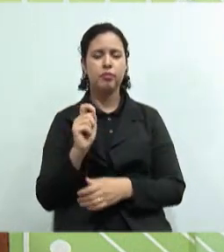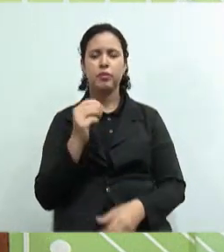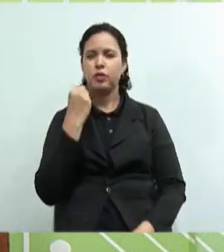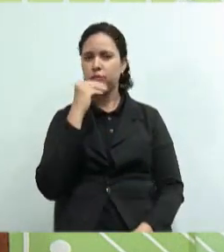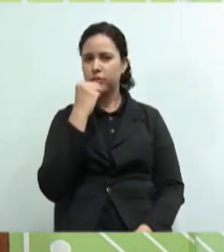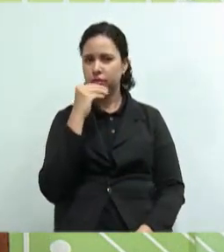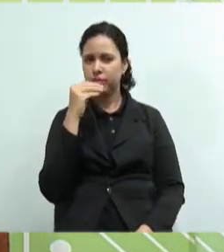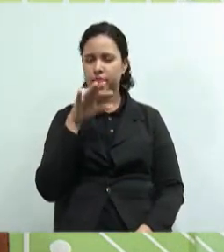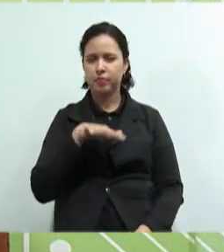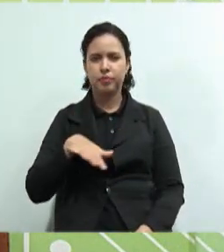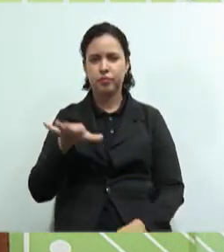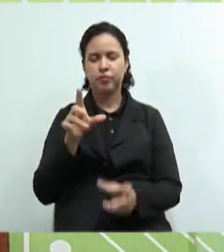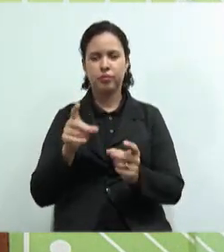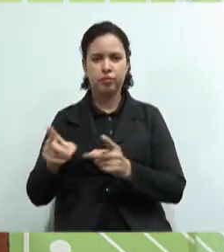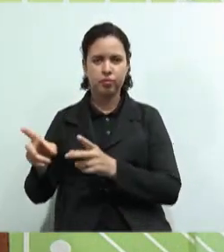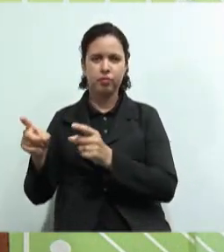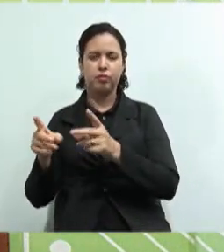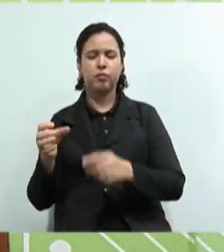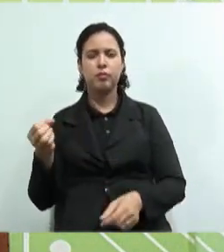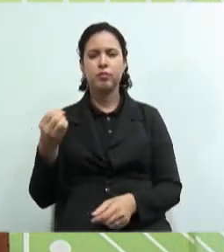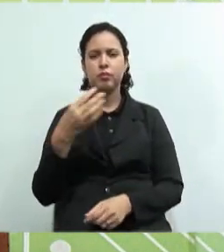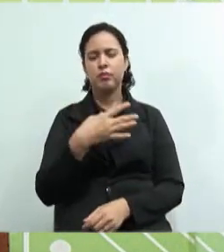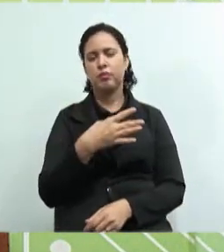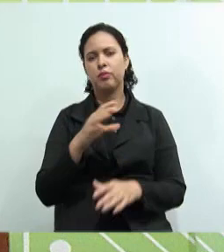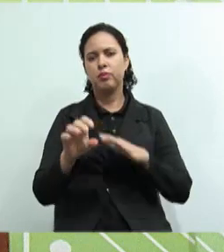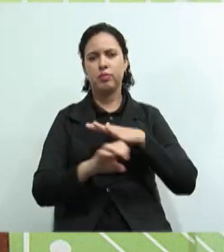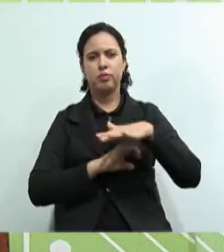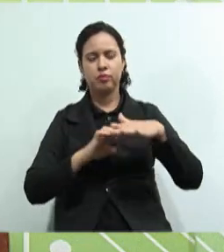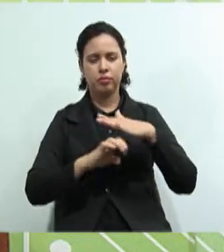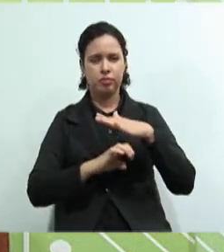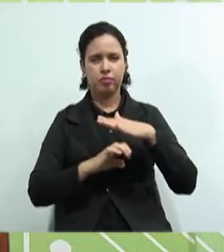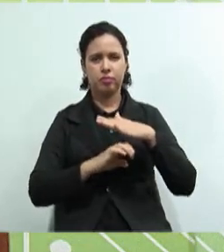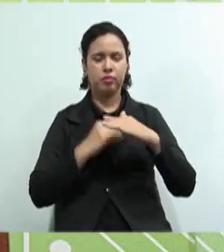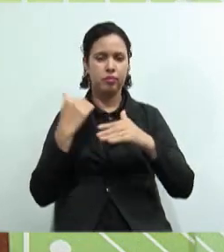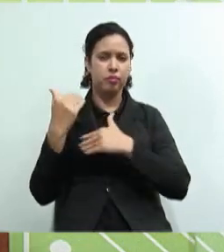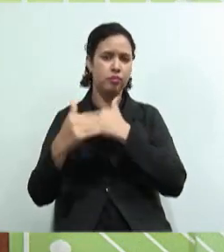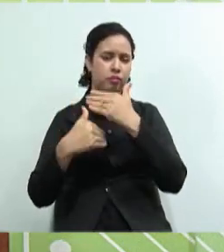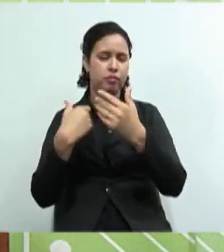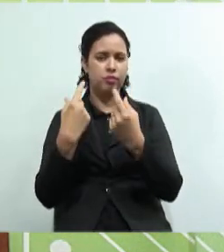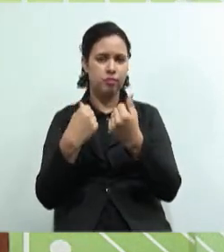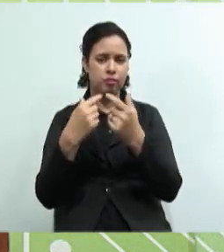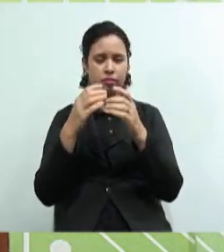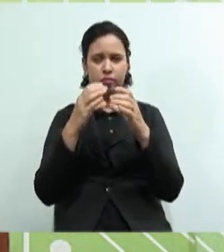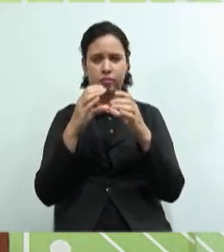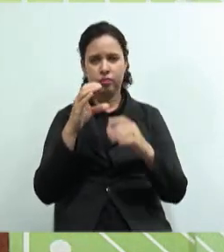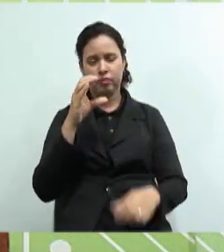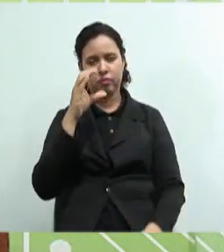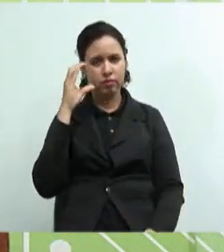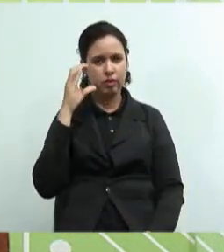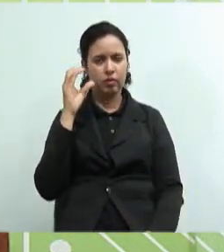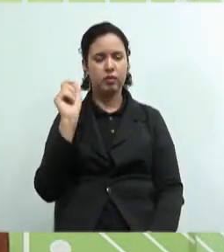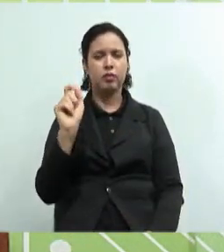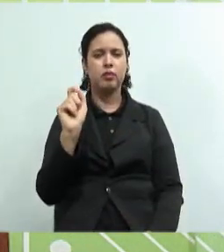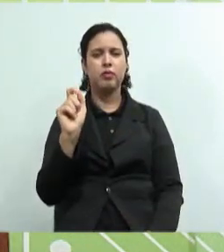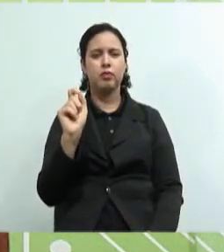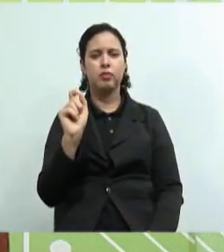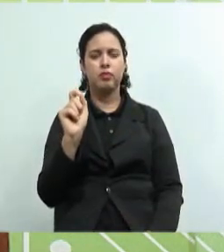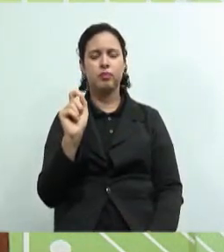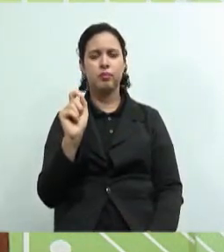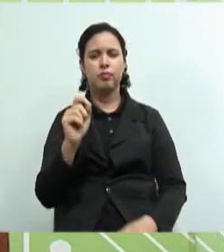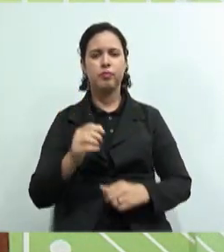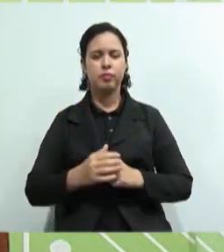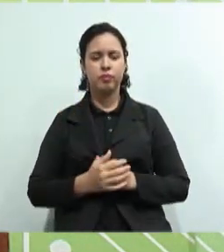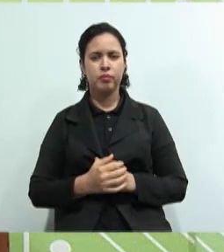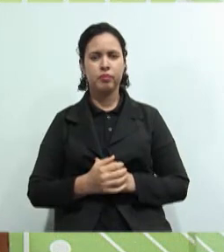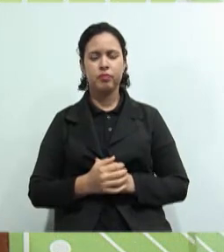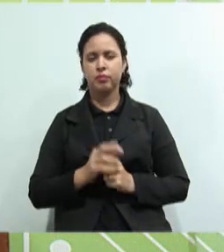mercado para o surgimento de novas empresas e o crescimento do capitalismo. Isso é uma resposta extremamente capitalista para o crescimento e